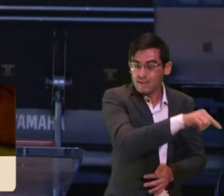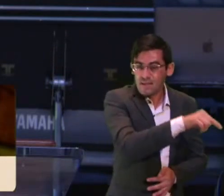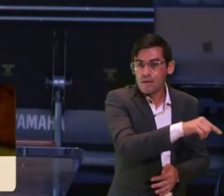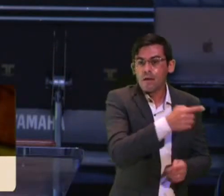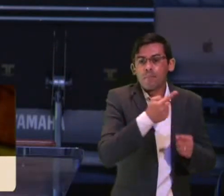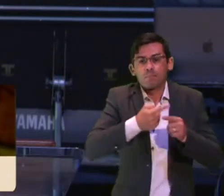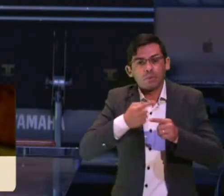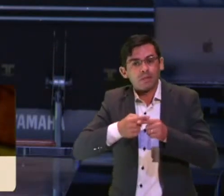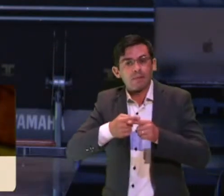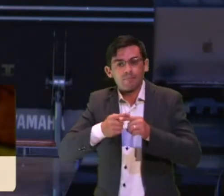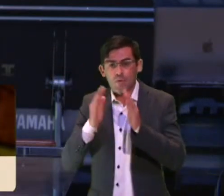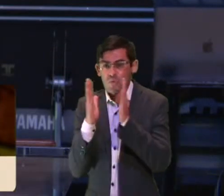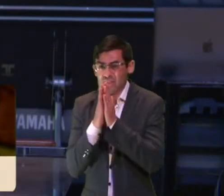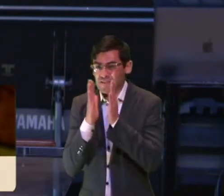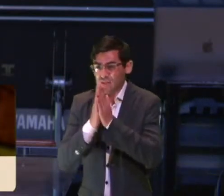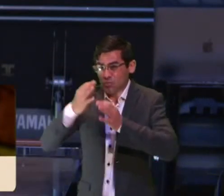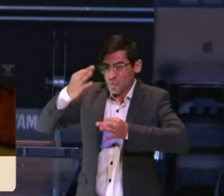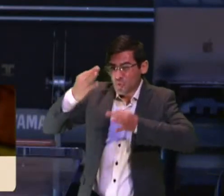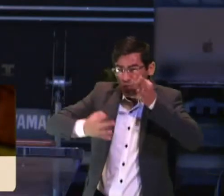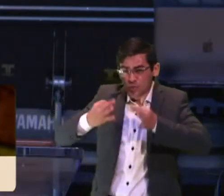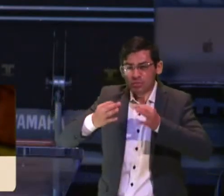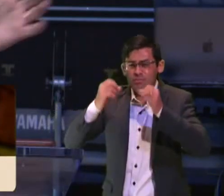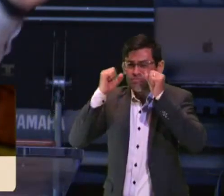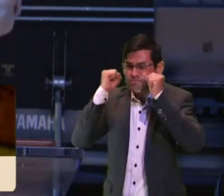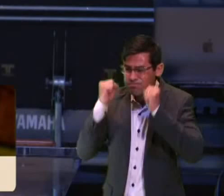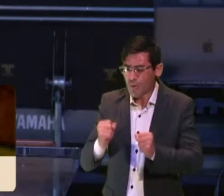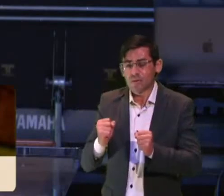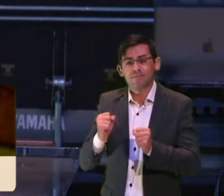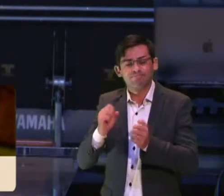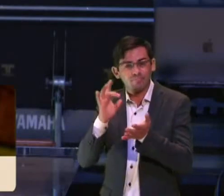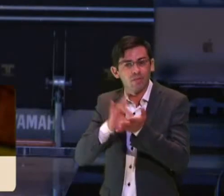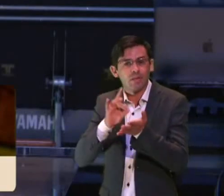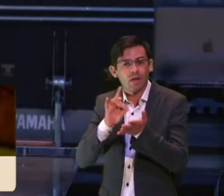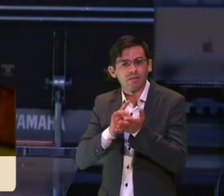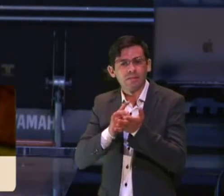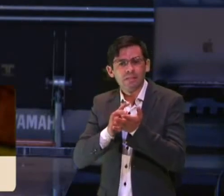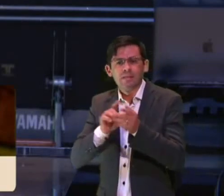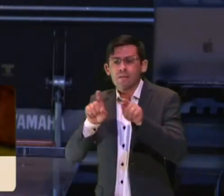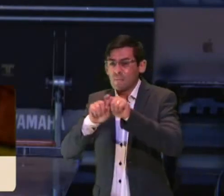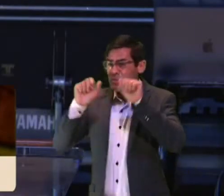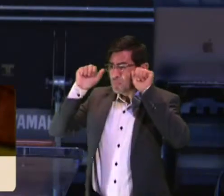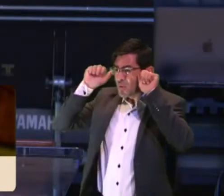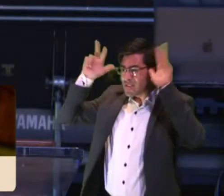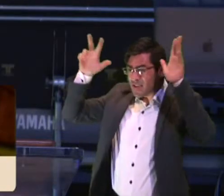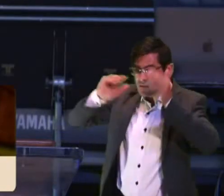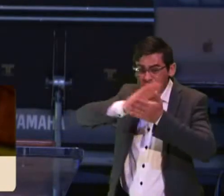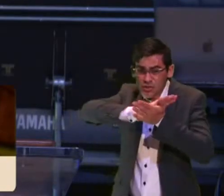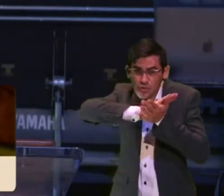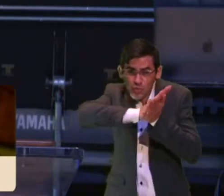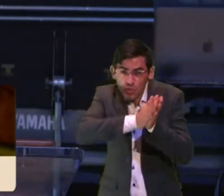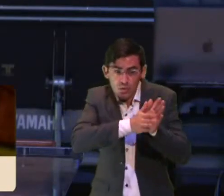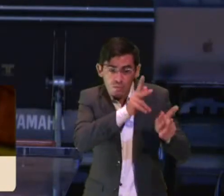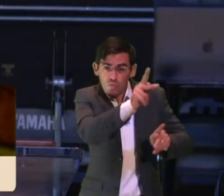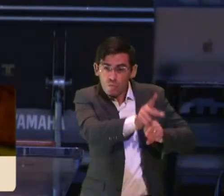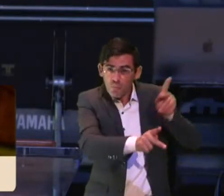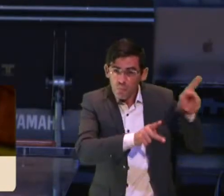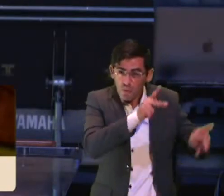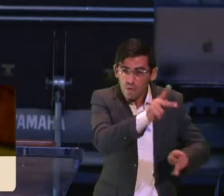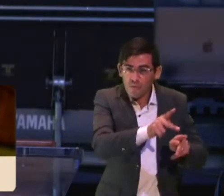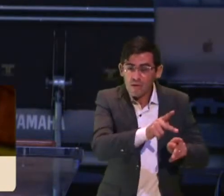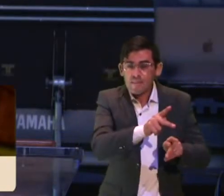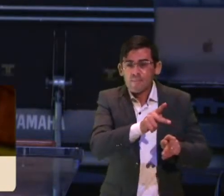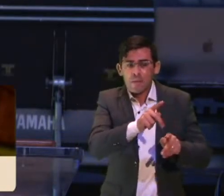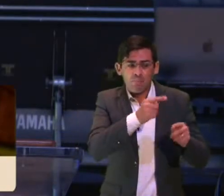pode muito em seus efeitos. Moisés, quando Deus vai destruir o povo, ele está descendo a montanha, o povo